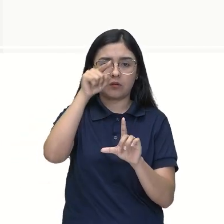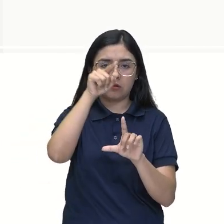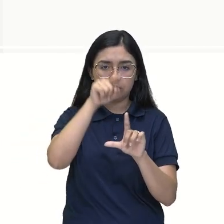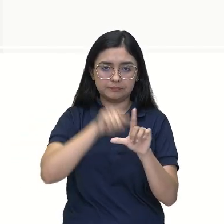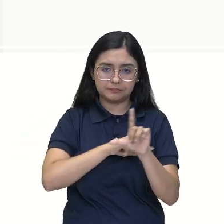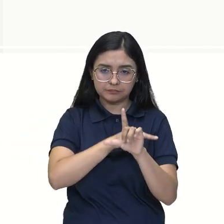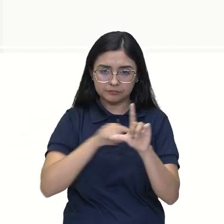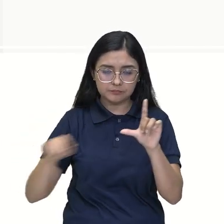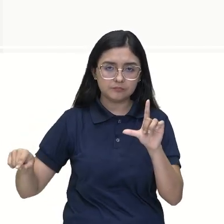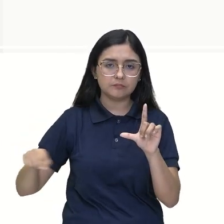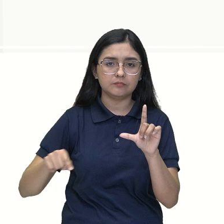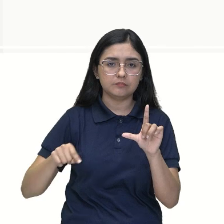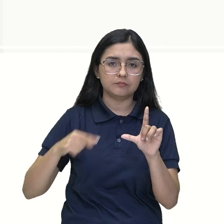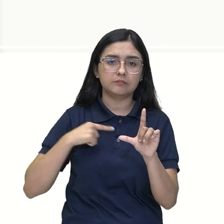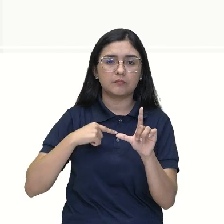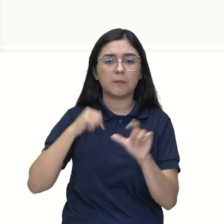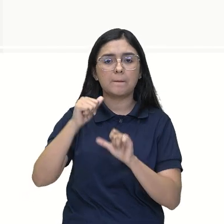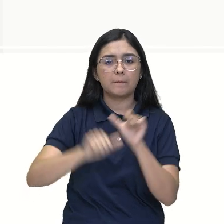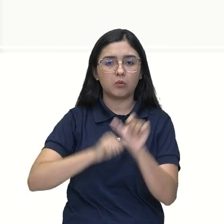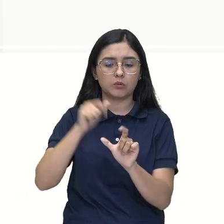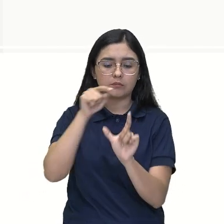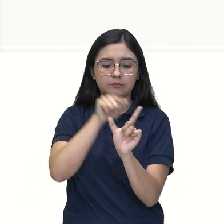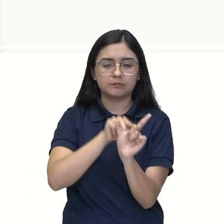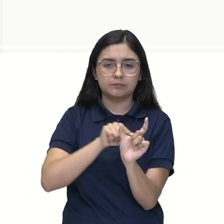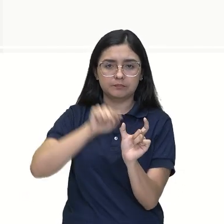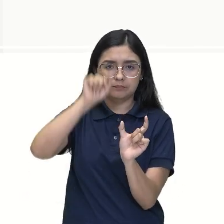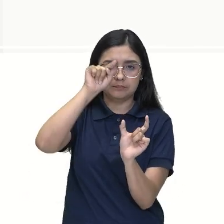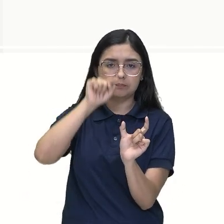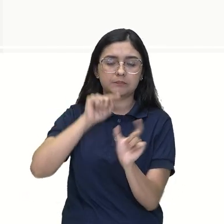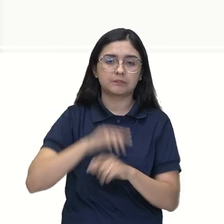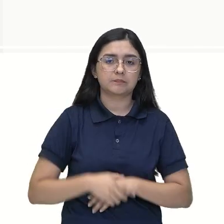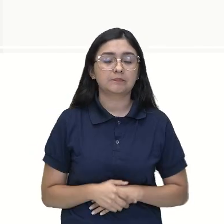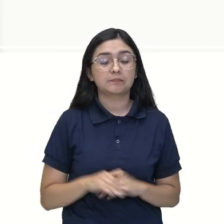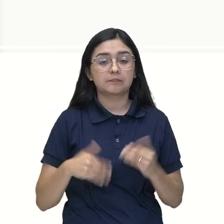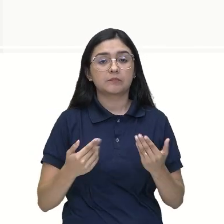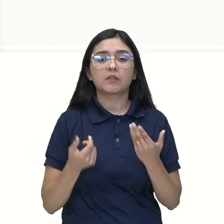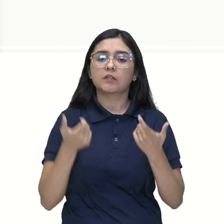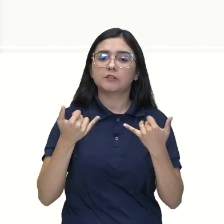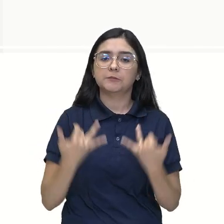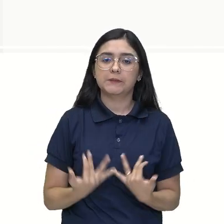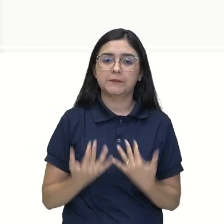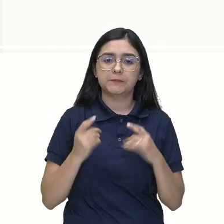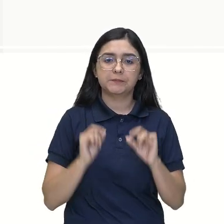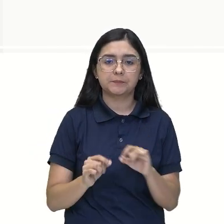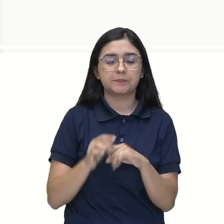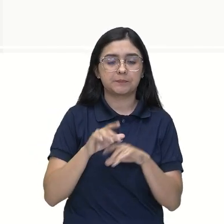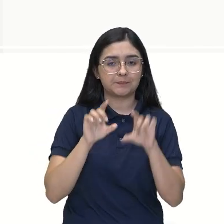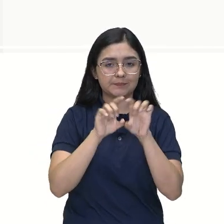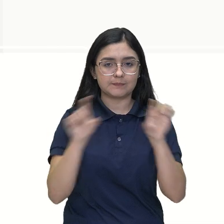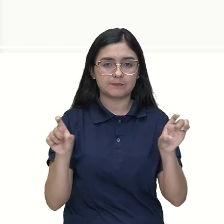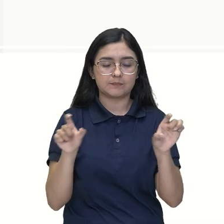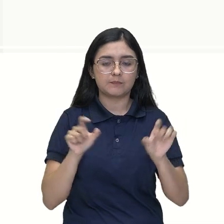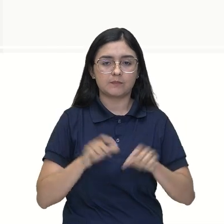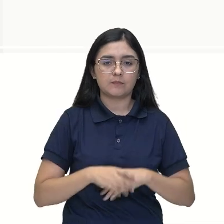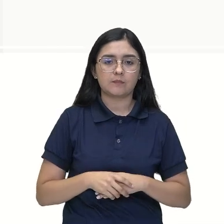grau muda de sentido, tá bom? É isso que ele está falando nessa